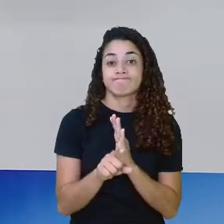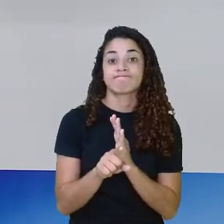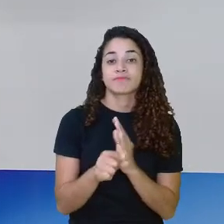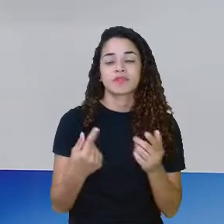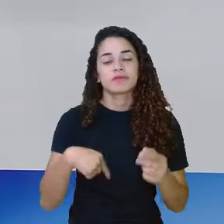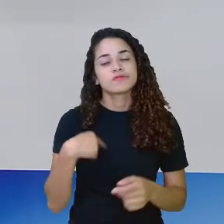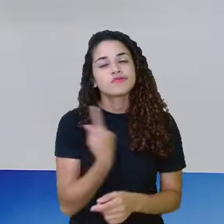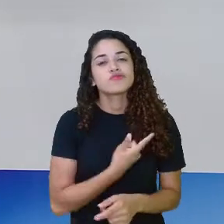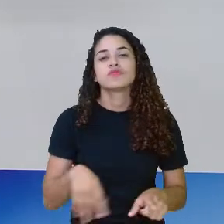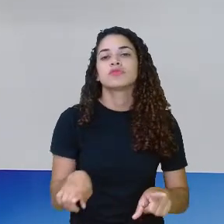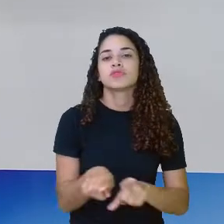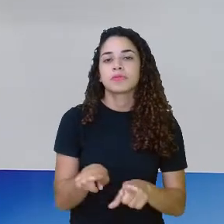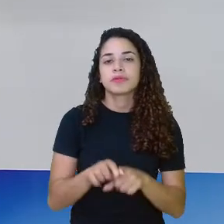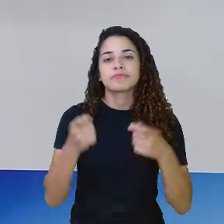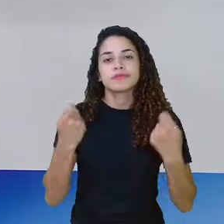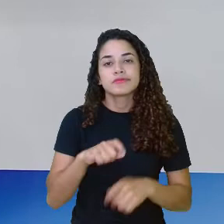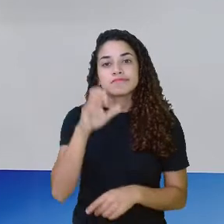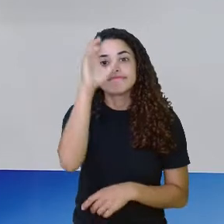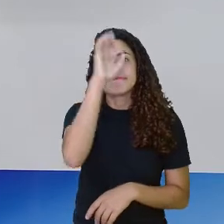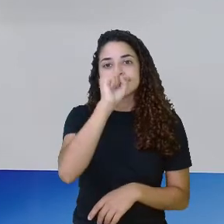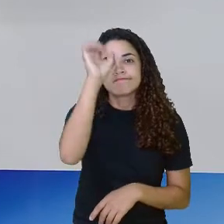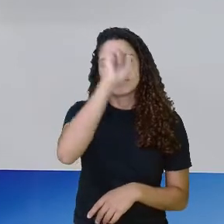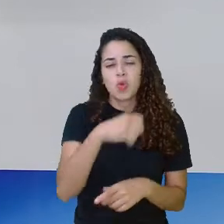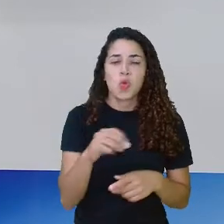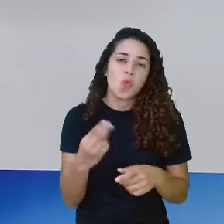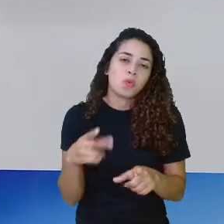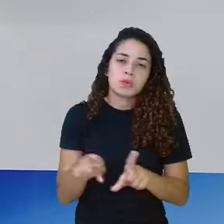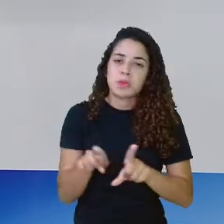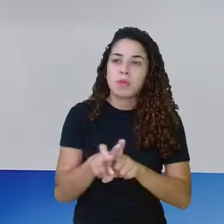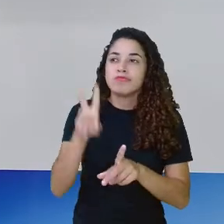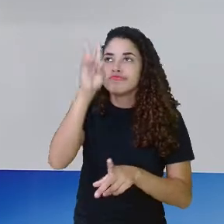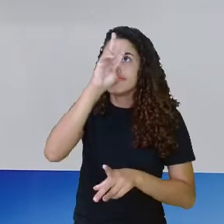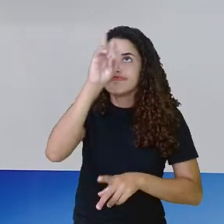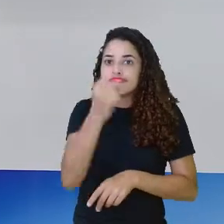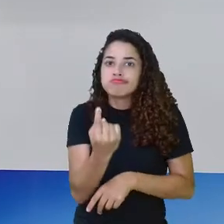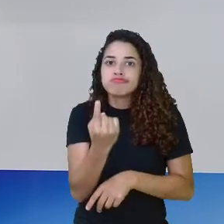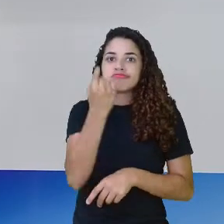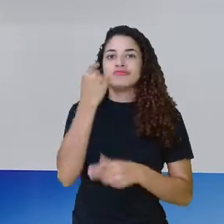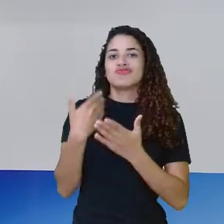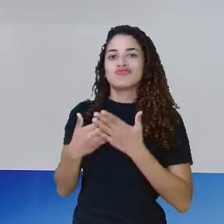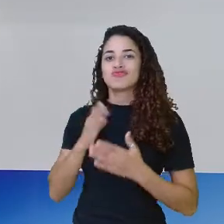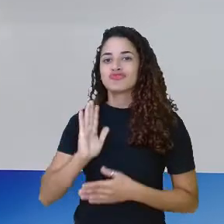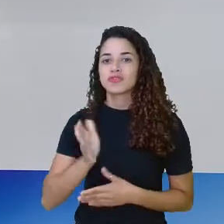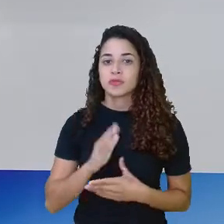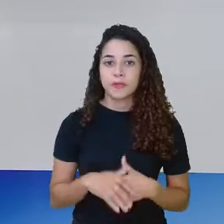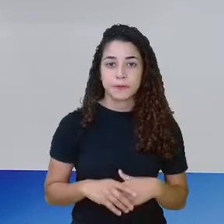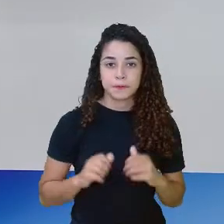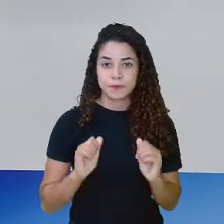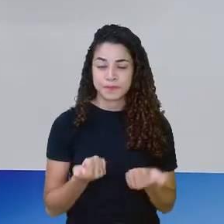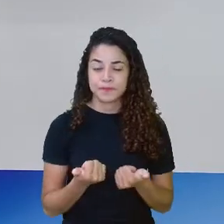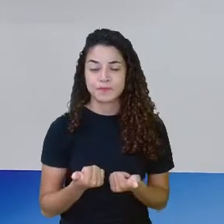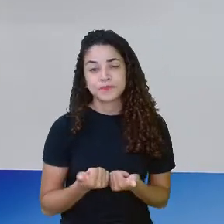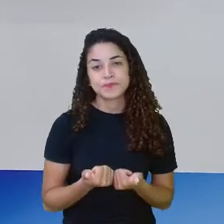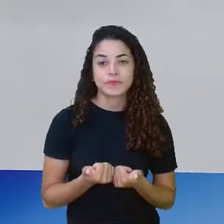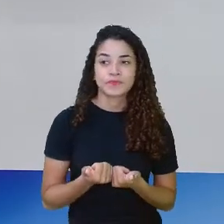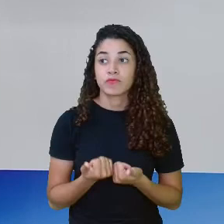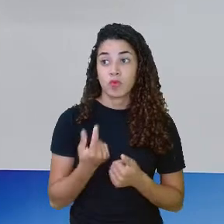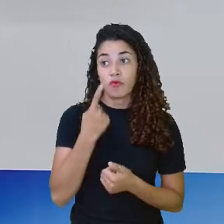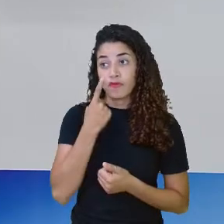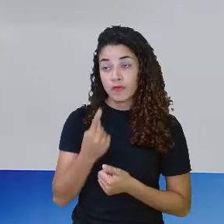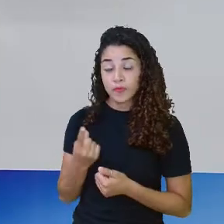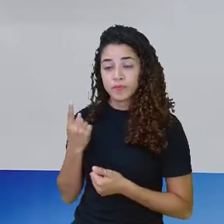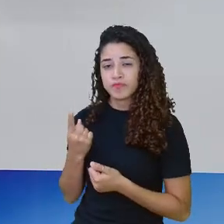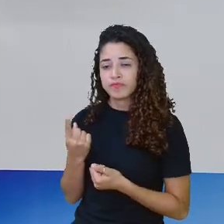também precisa aprender ou relembrar a resolução. Então vamos embora? Olha o que está acontecendo